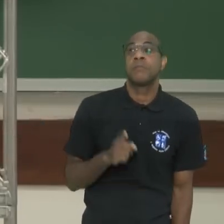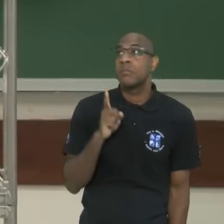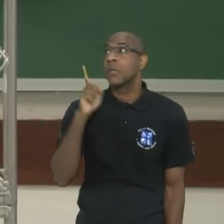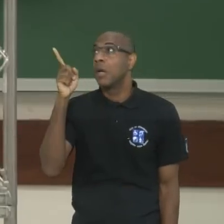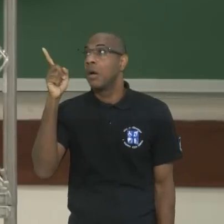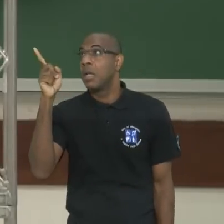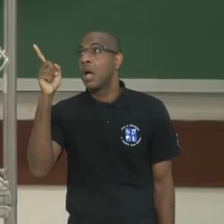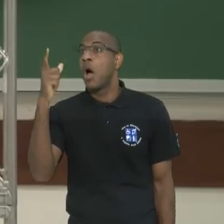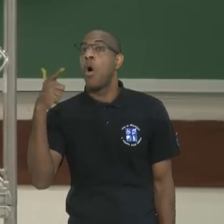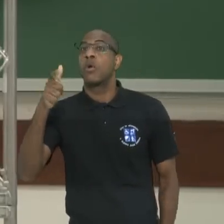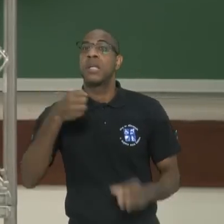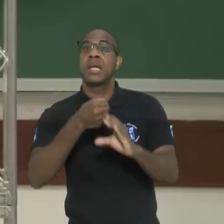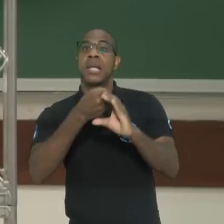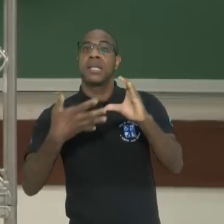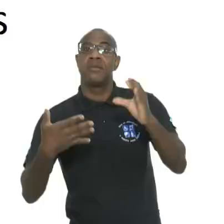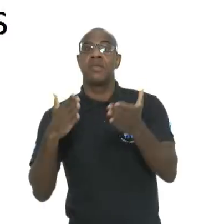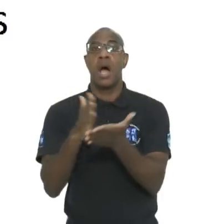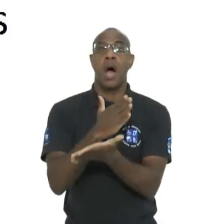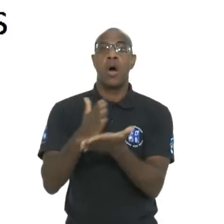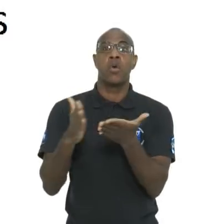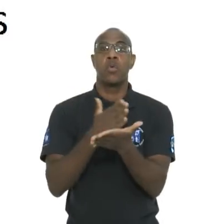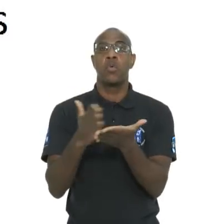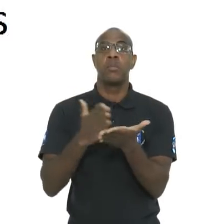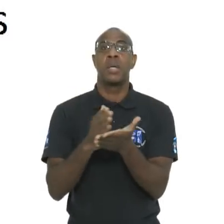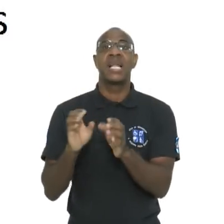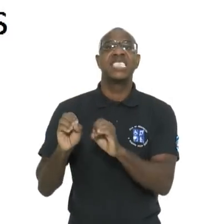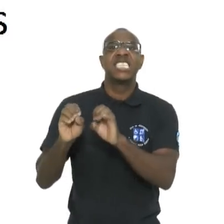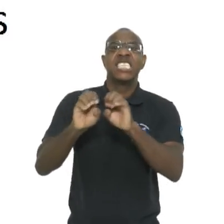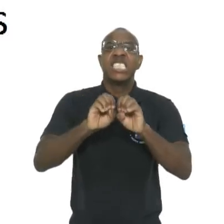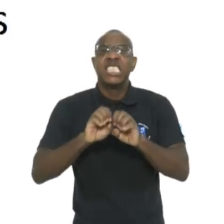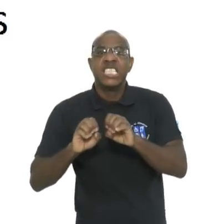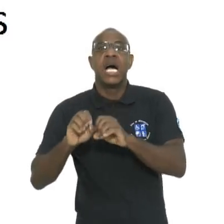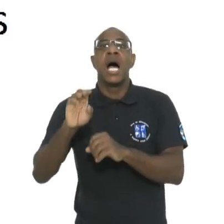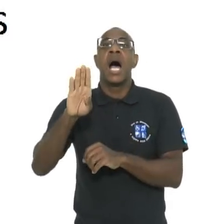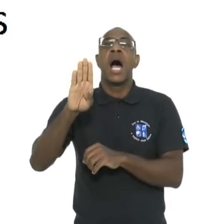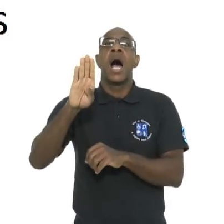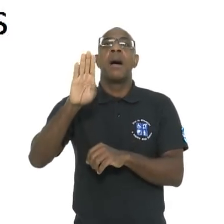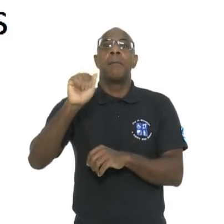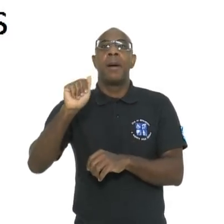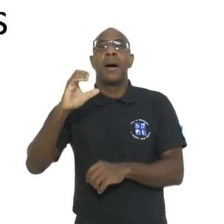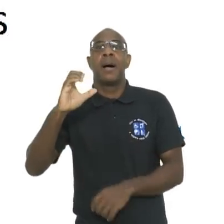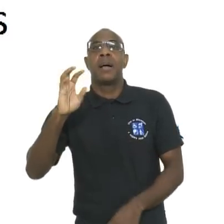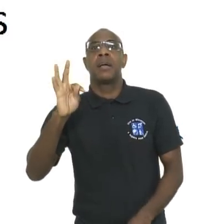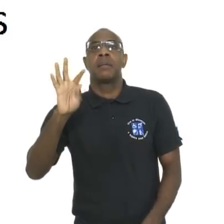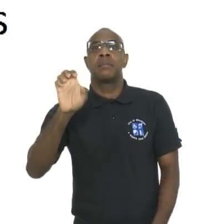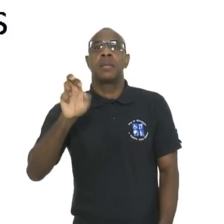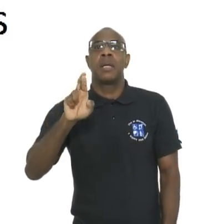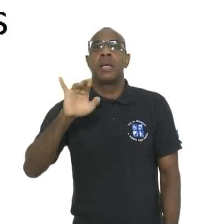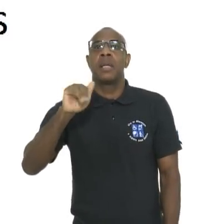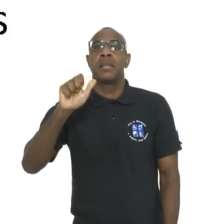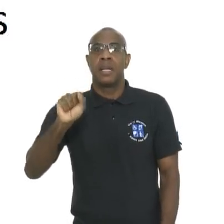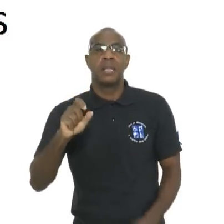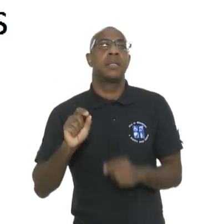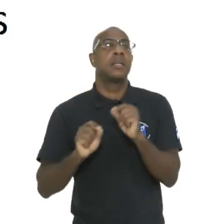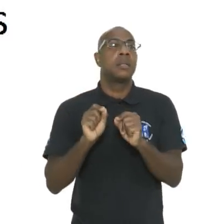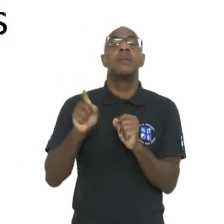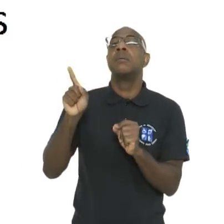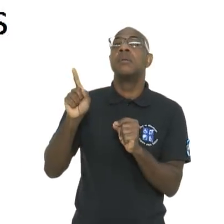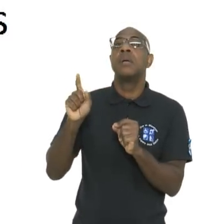algumas bactérias. A biorremediação. São bactérias, pessoal, que têm a capacidade